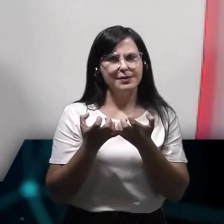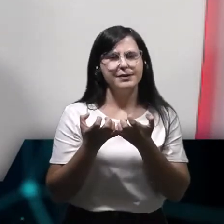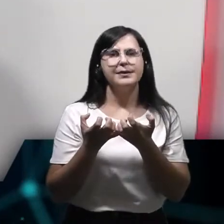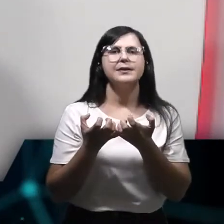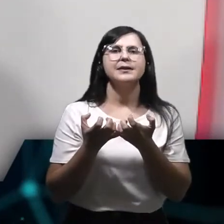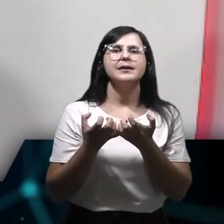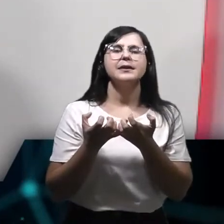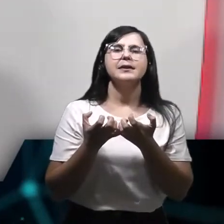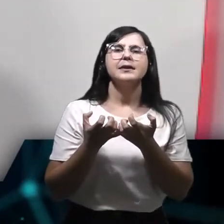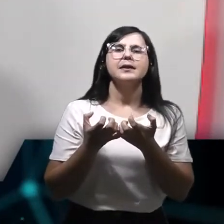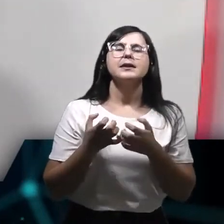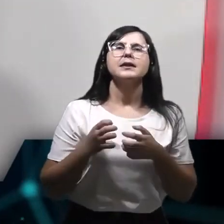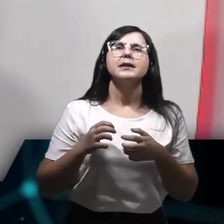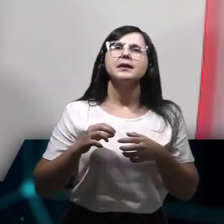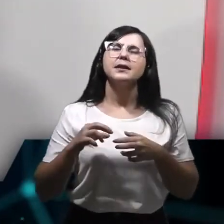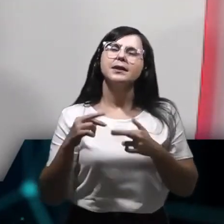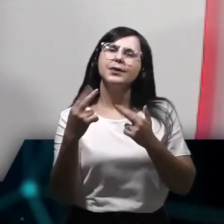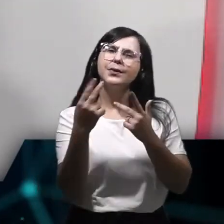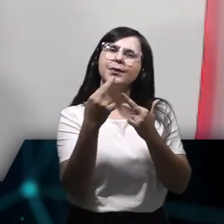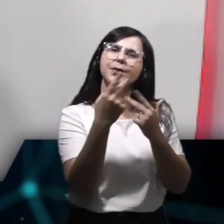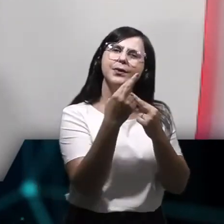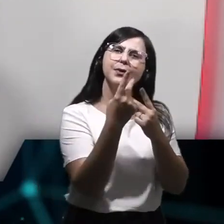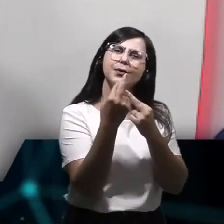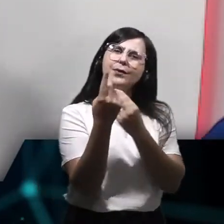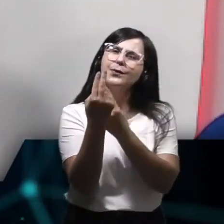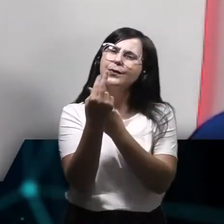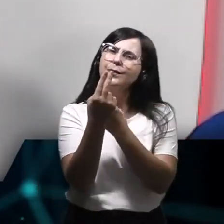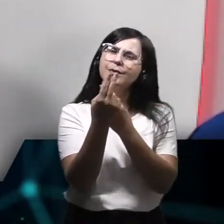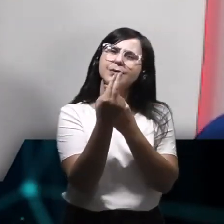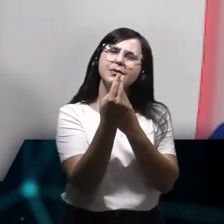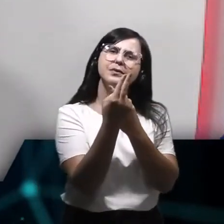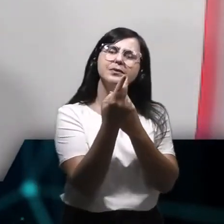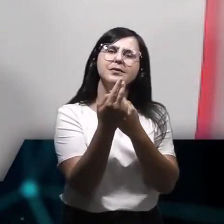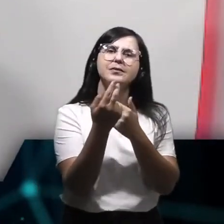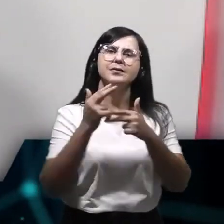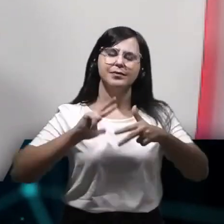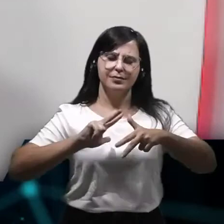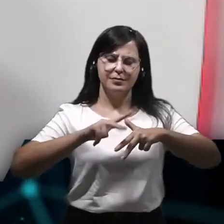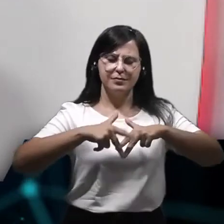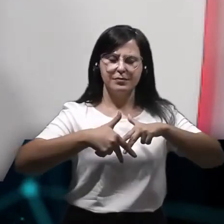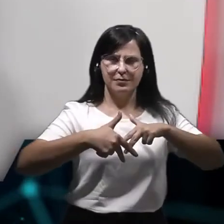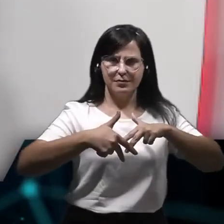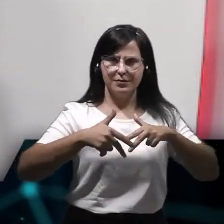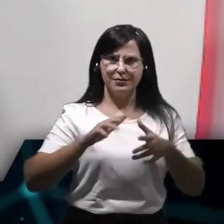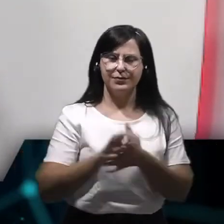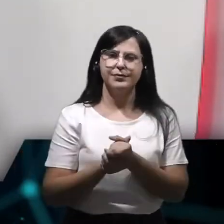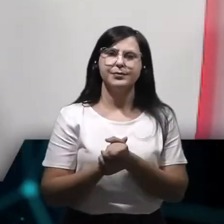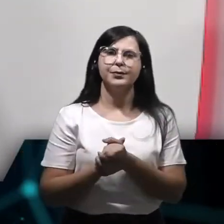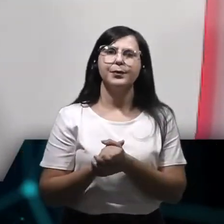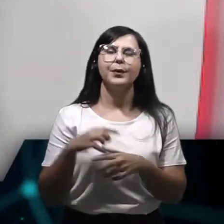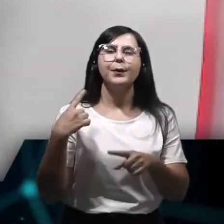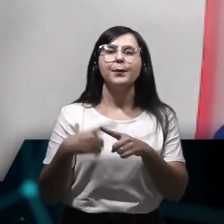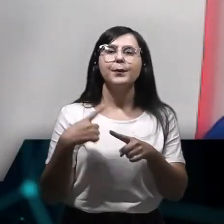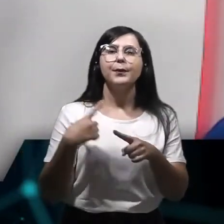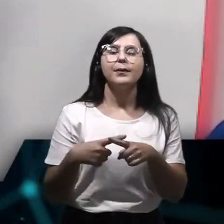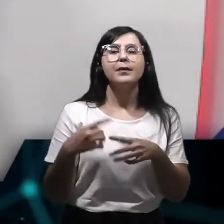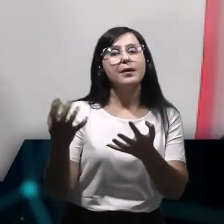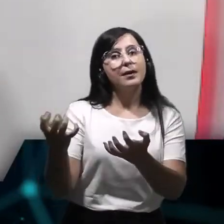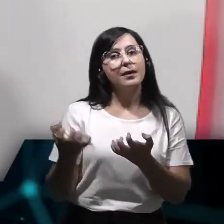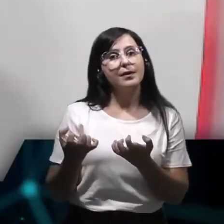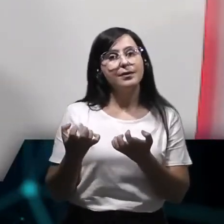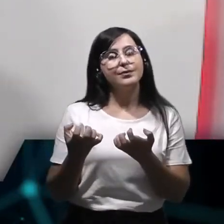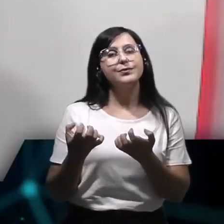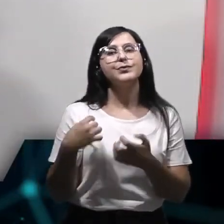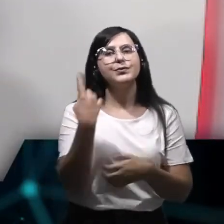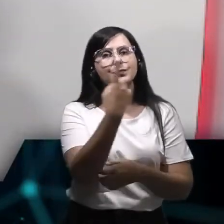foi construído justamente conversando com toda a população, tá certo? Com guarda municipal, com gari, certo? Com o